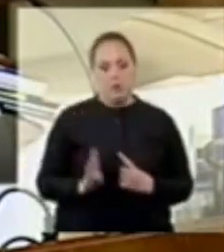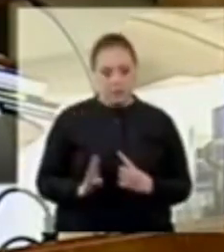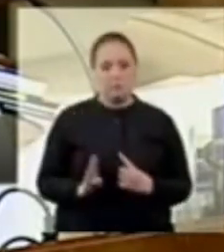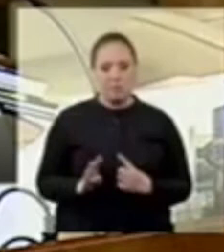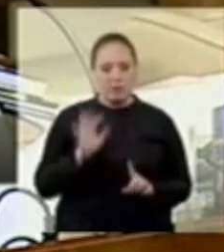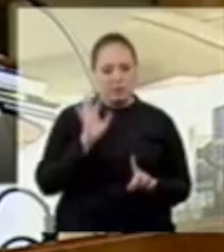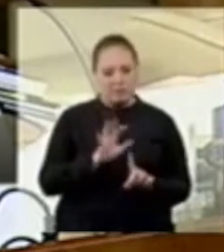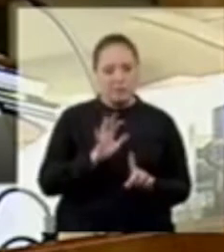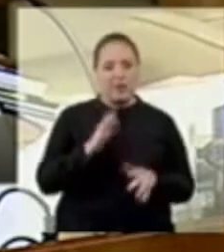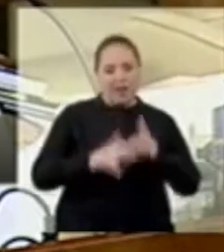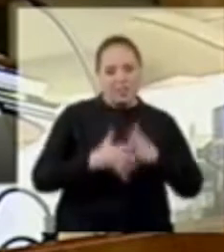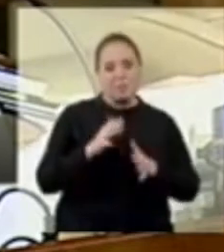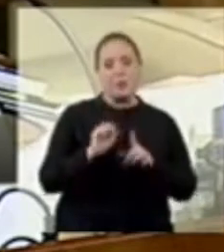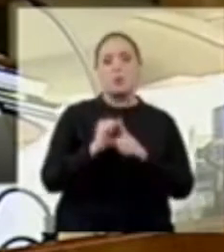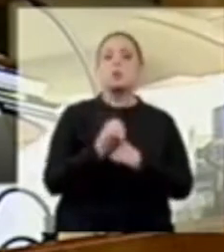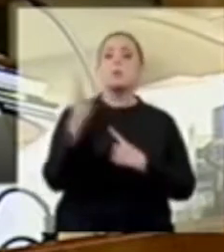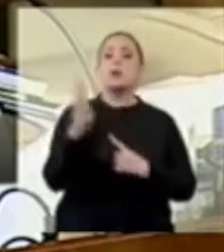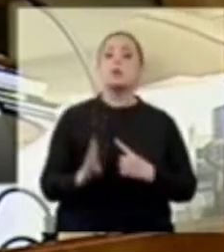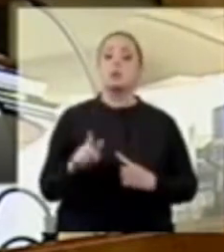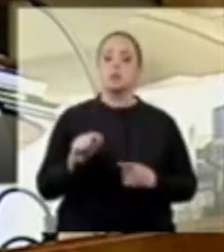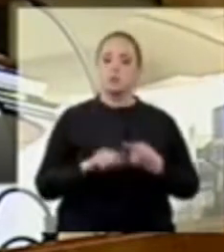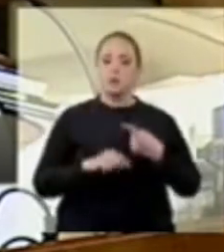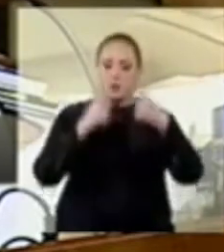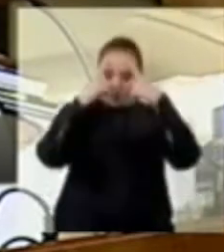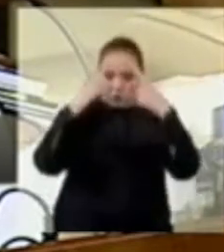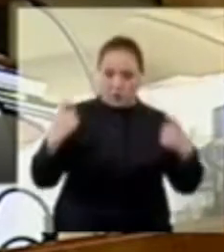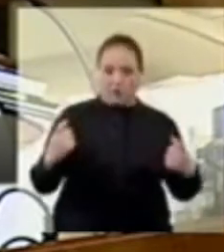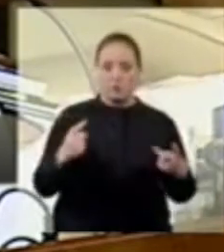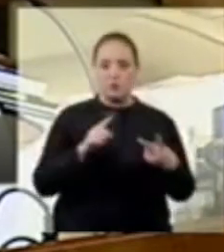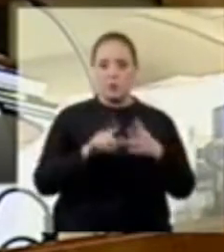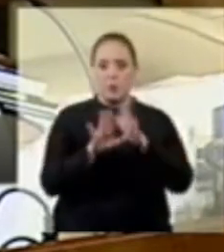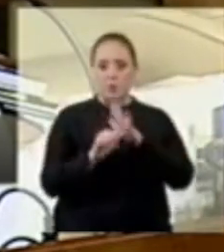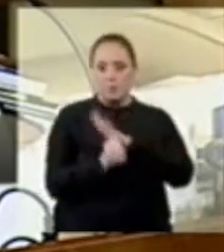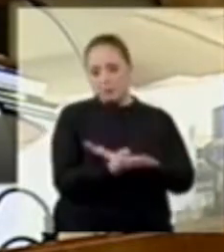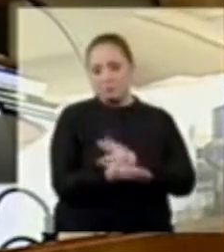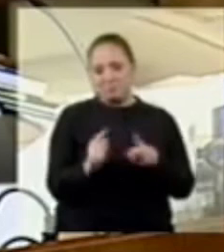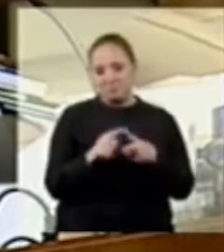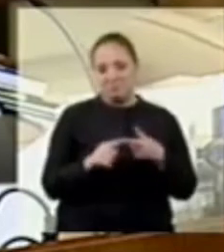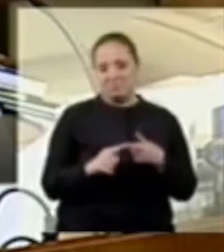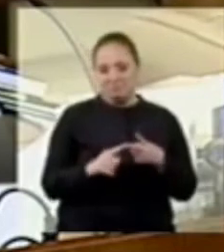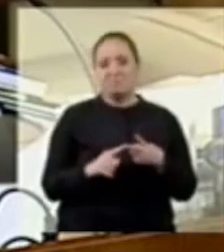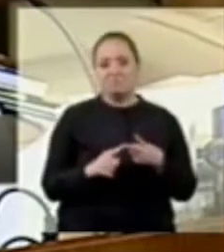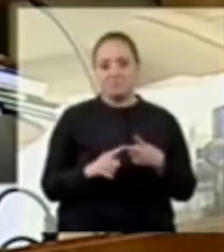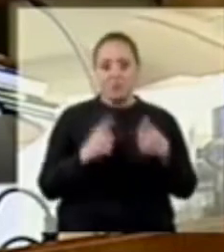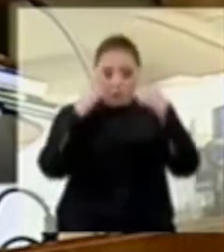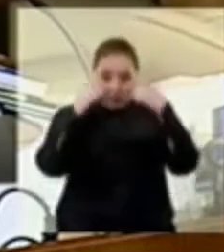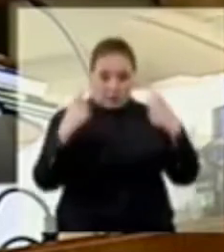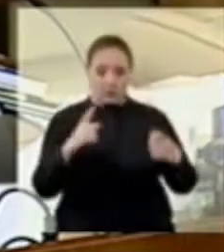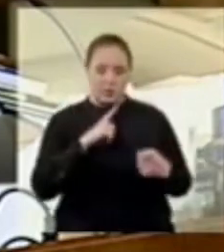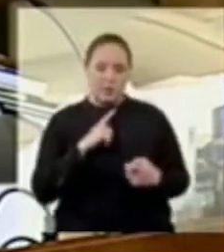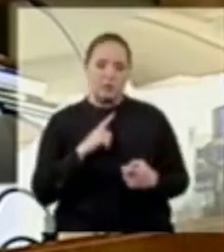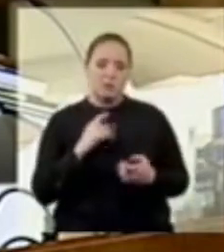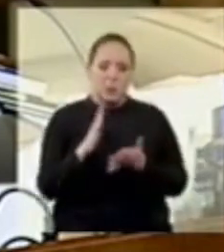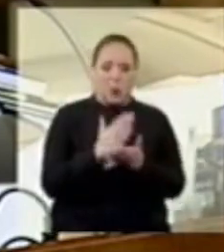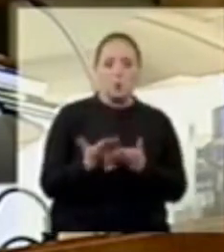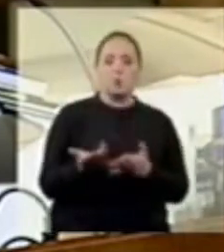mazelas que afligem a sociedade brasileira violência e corrupção por violência tem um tanto preso